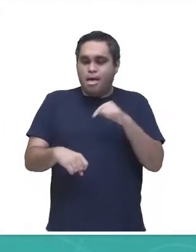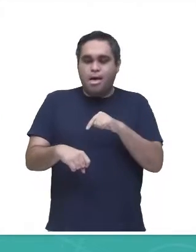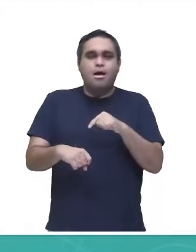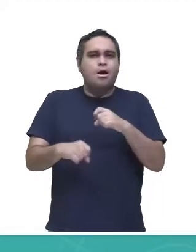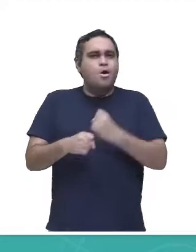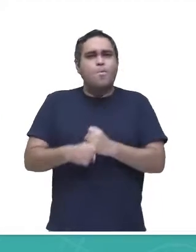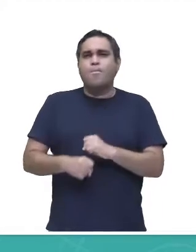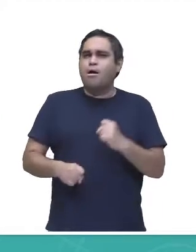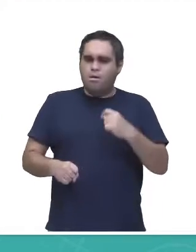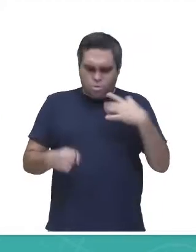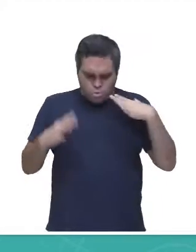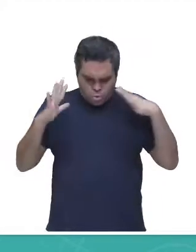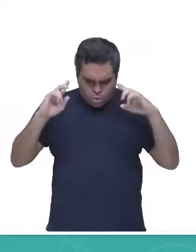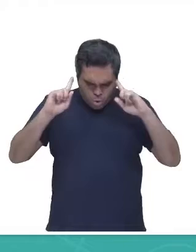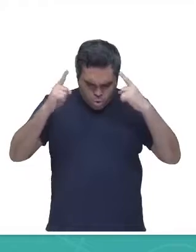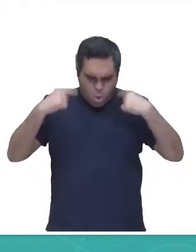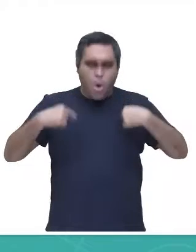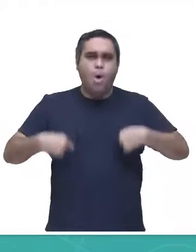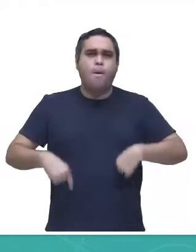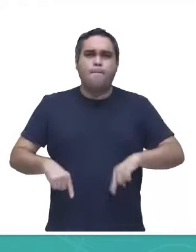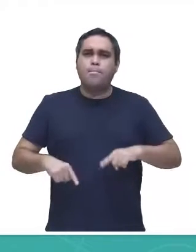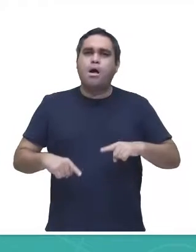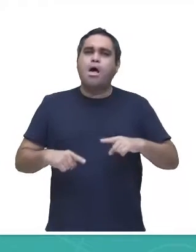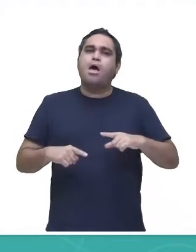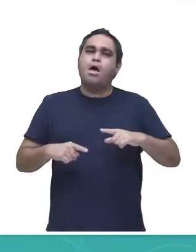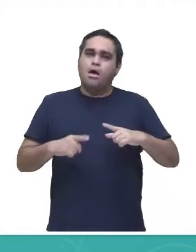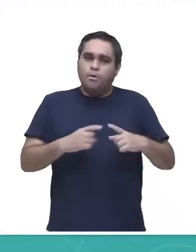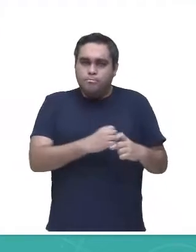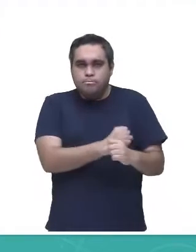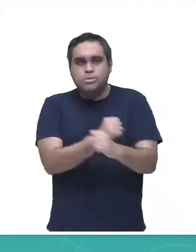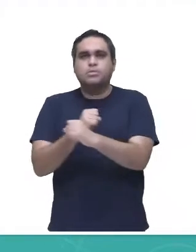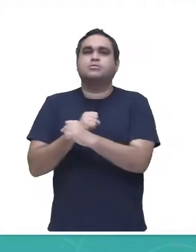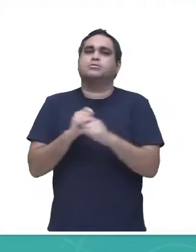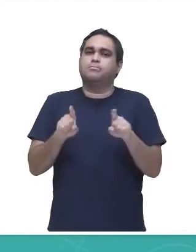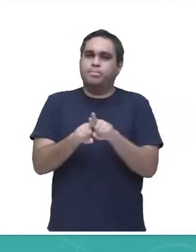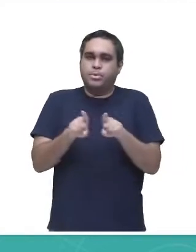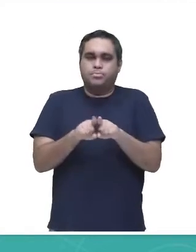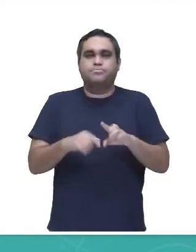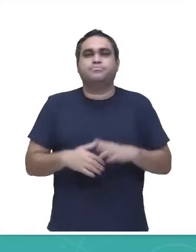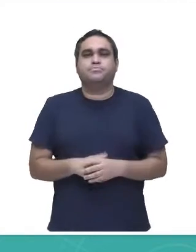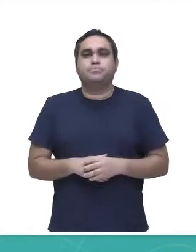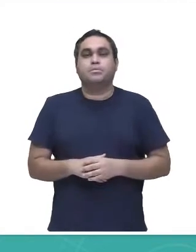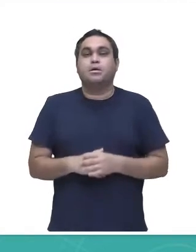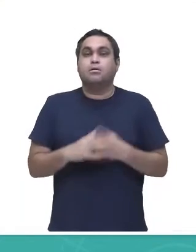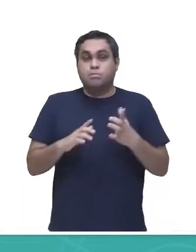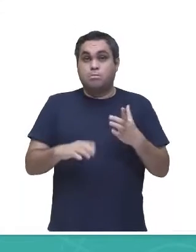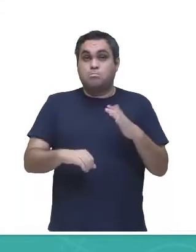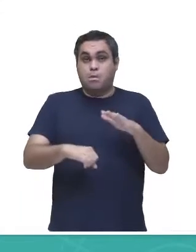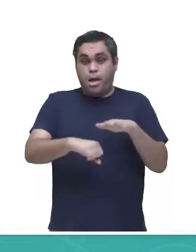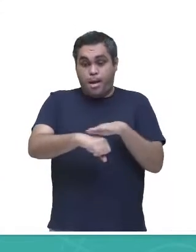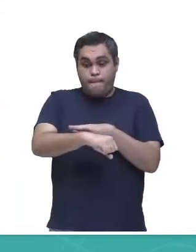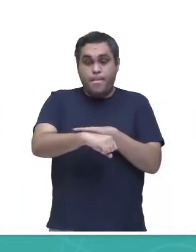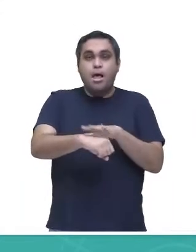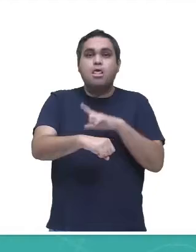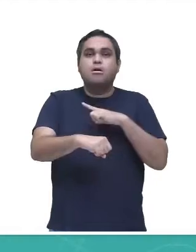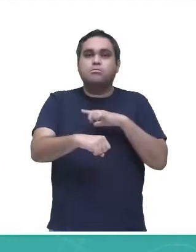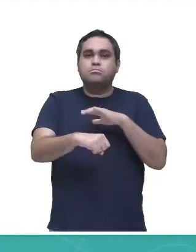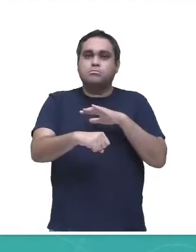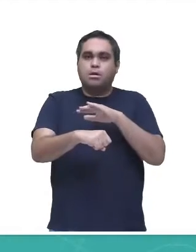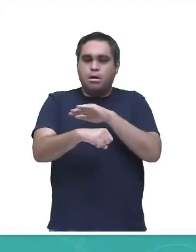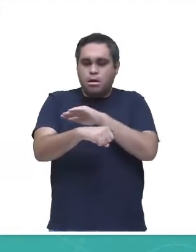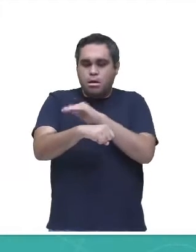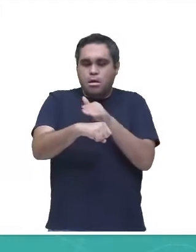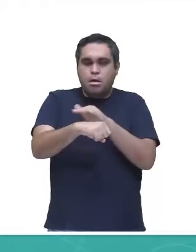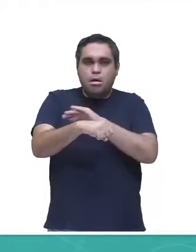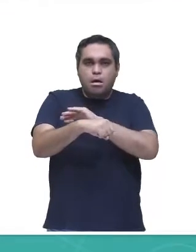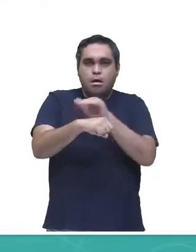a de revestir o nosso corpo, né, e proteger também. A pele ela vai estar dividida em camadas, que é o que a gente vai